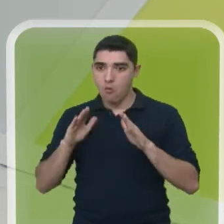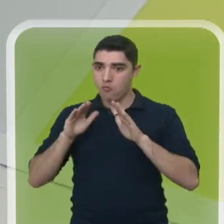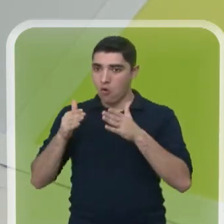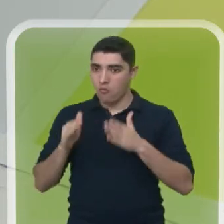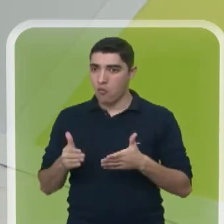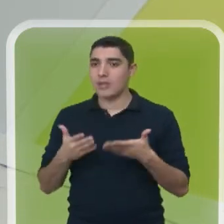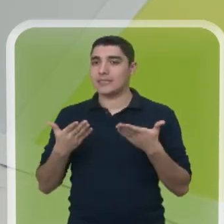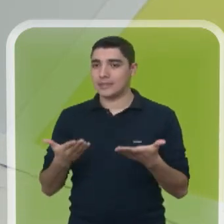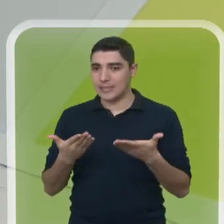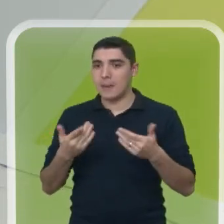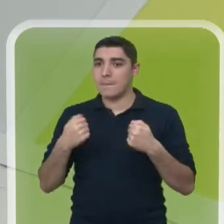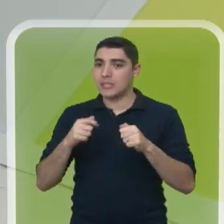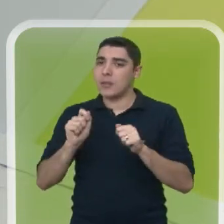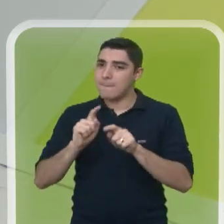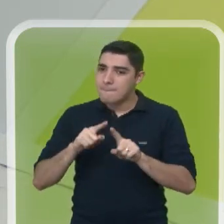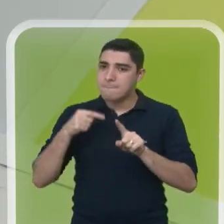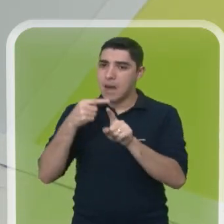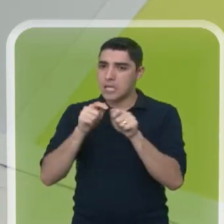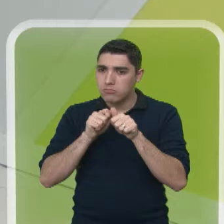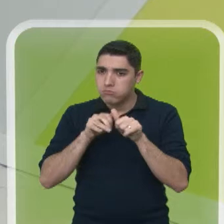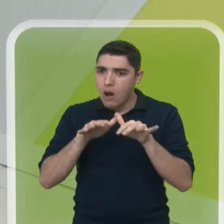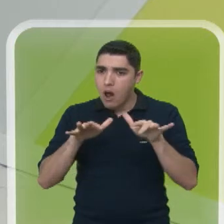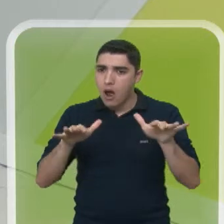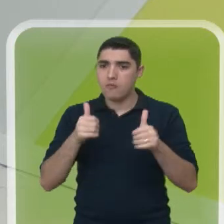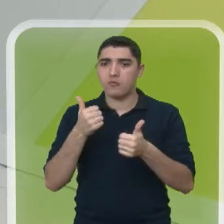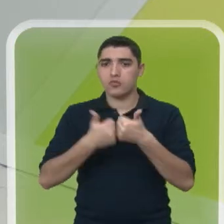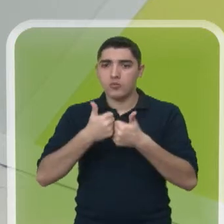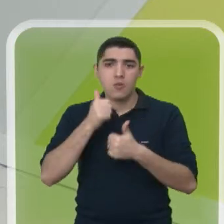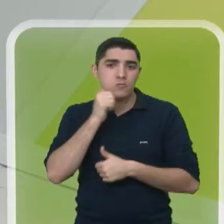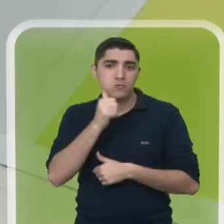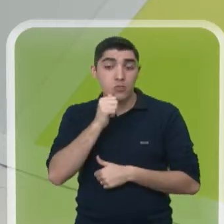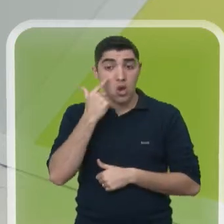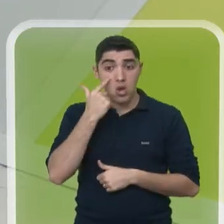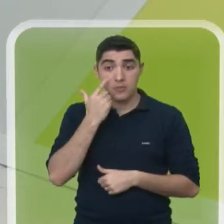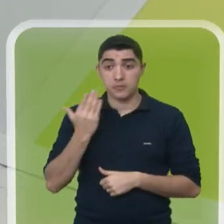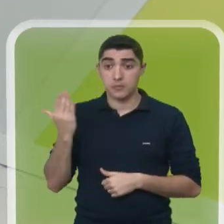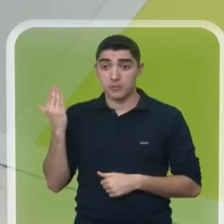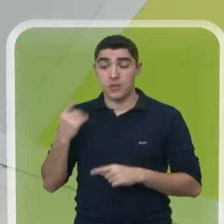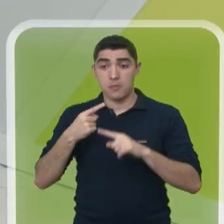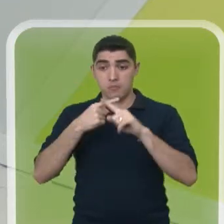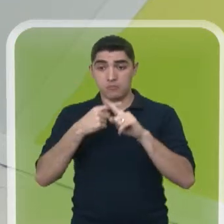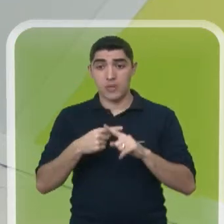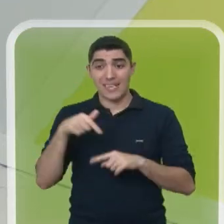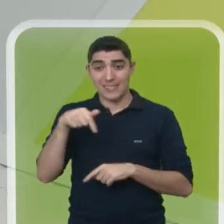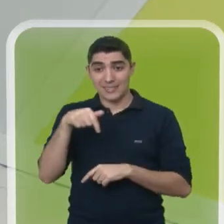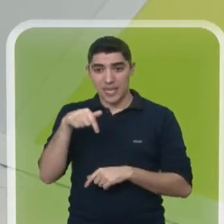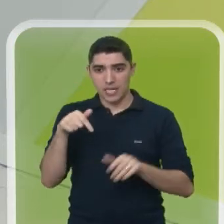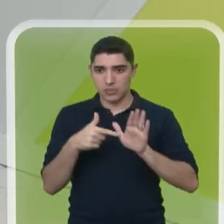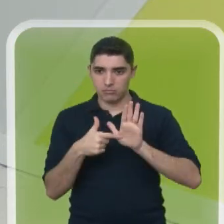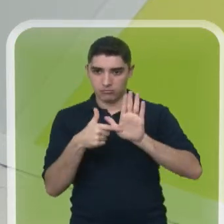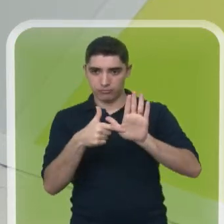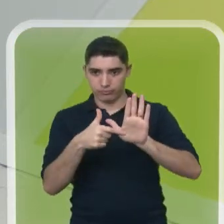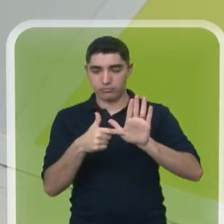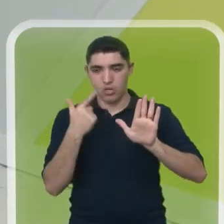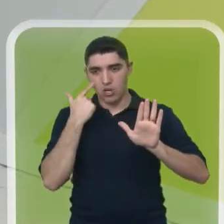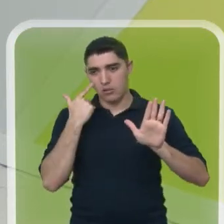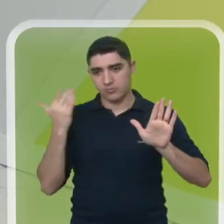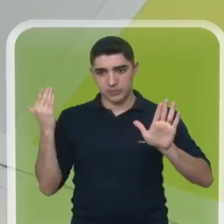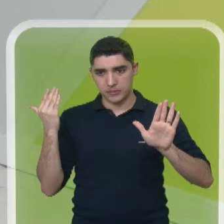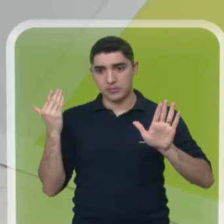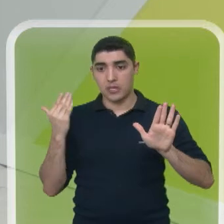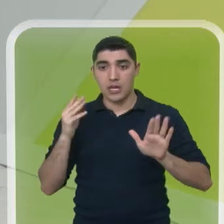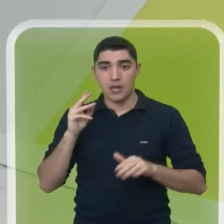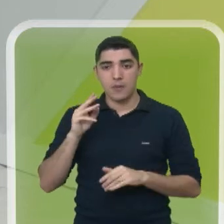até para difundir ainda mais o futebol feminino. Brunão, vamos dar uma olhadinha na 7ª rodada, que já, como eu disse, começou na terça-feira. O nosso